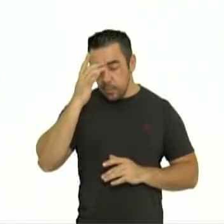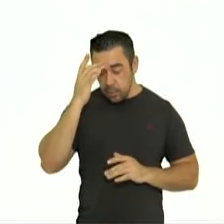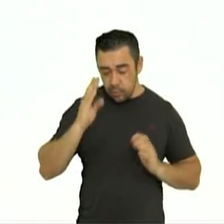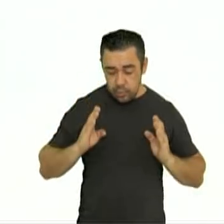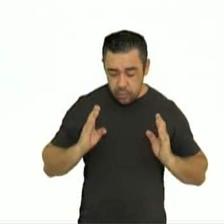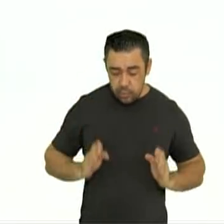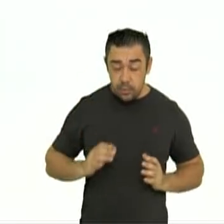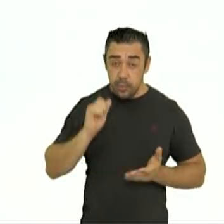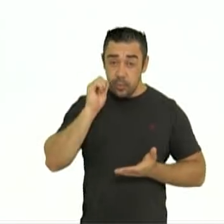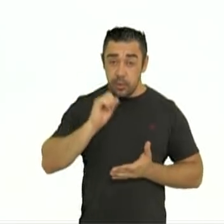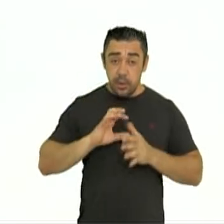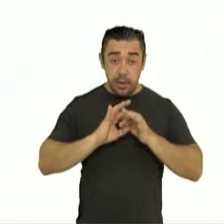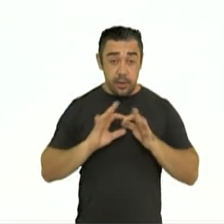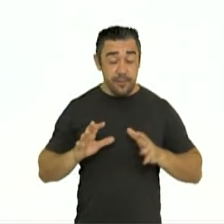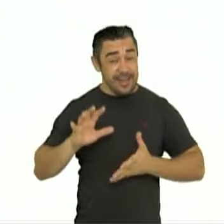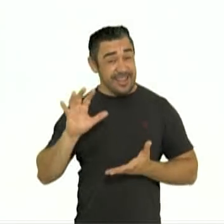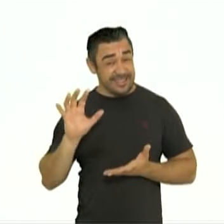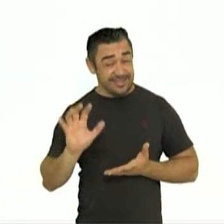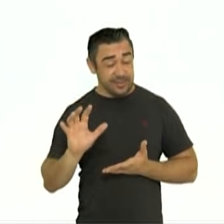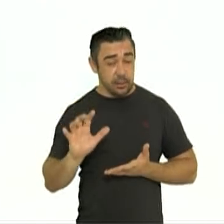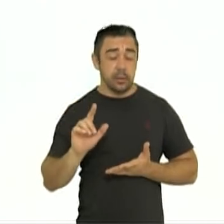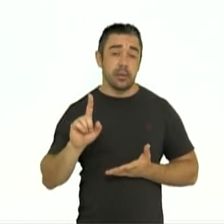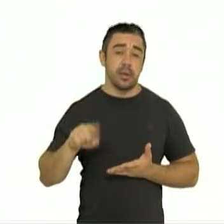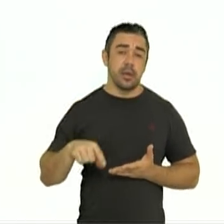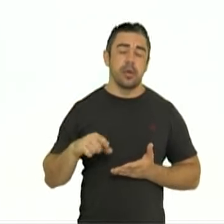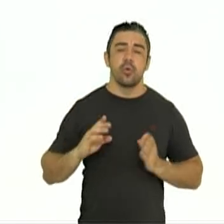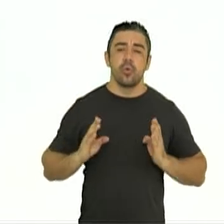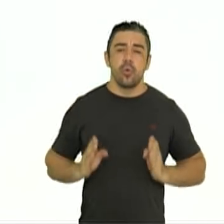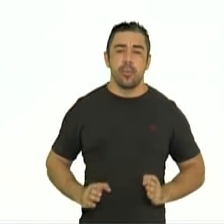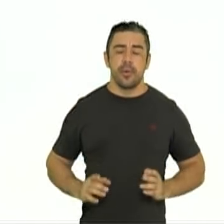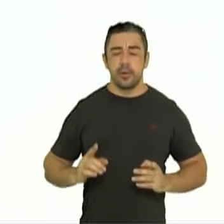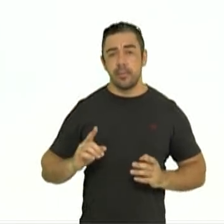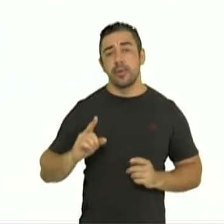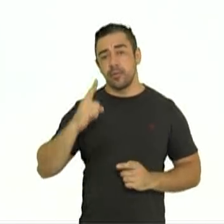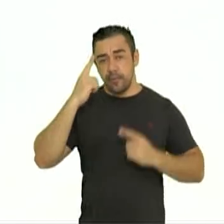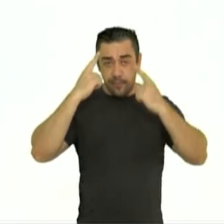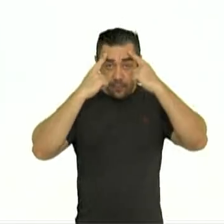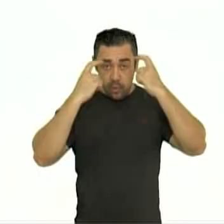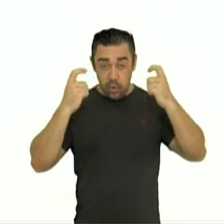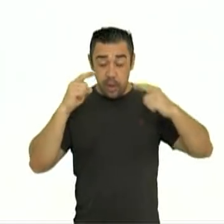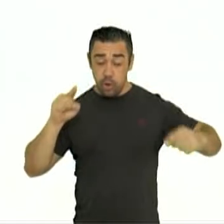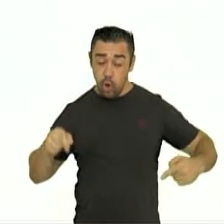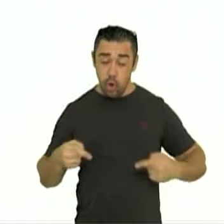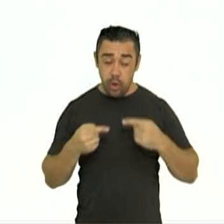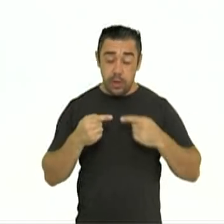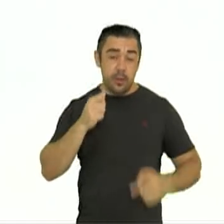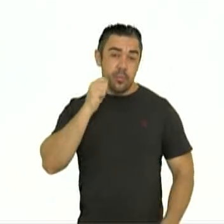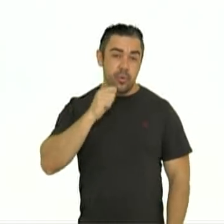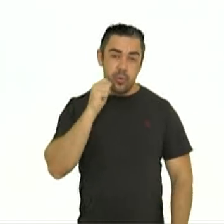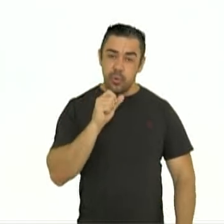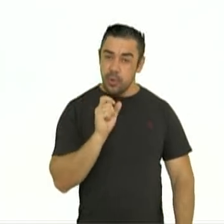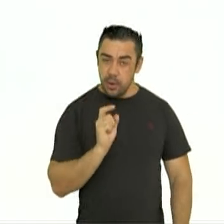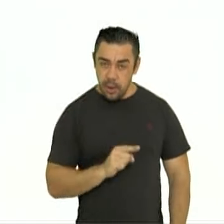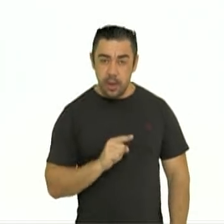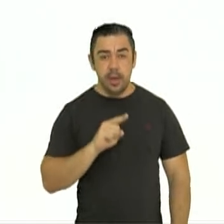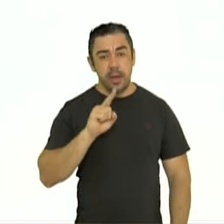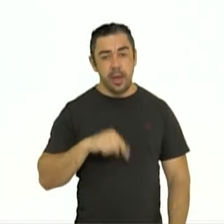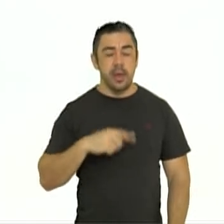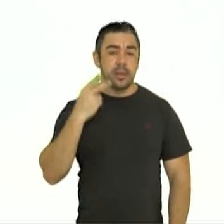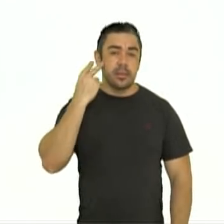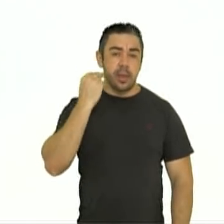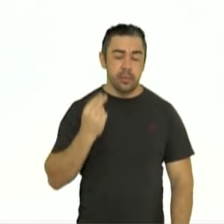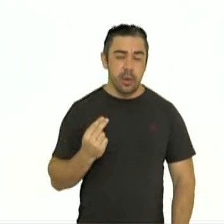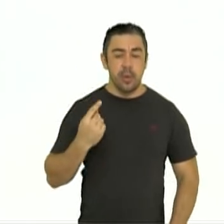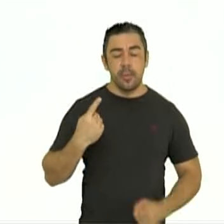mulher livre. Dessa forma, os comportamentos violentos contra as mulheres são naturalizados,